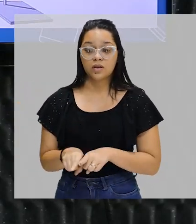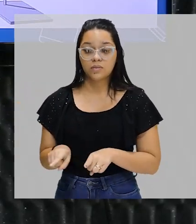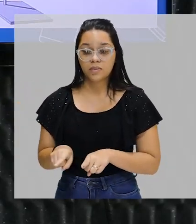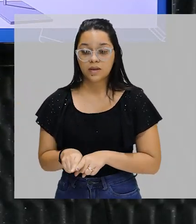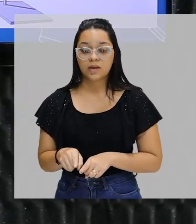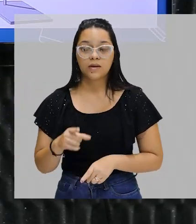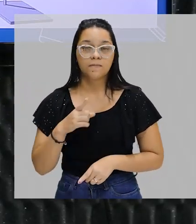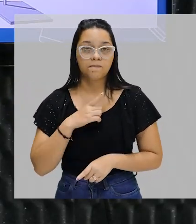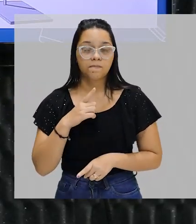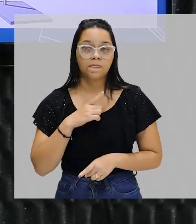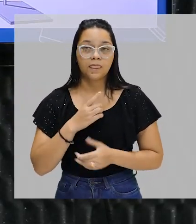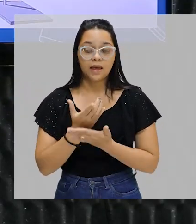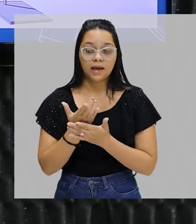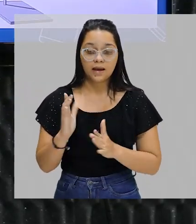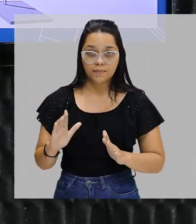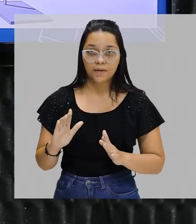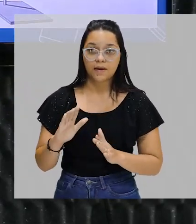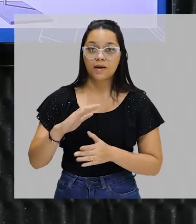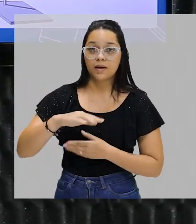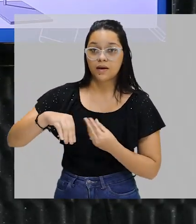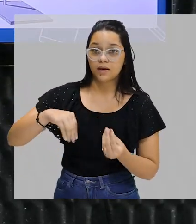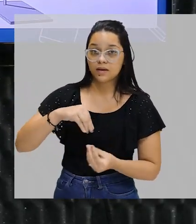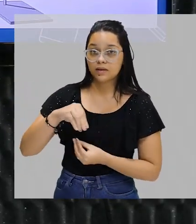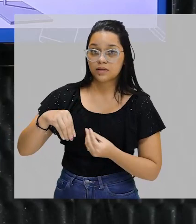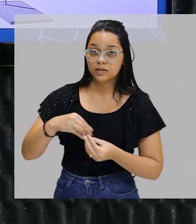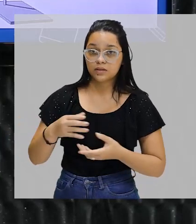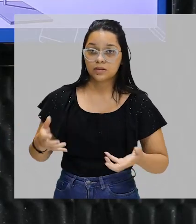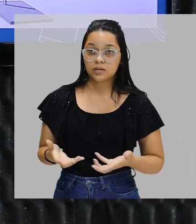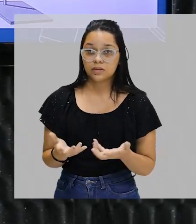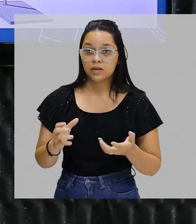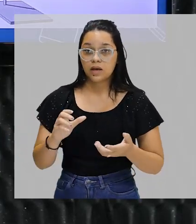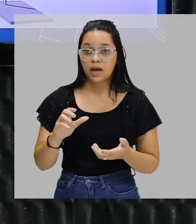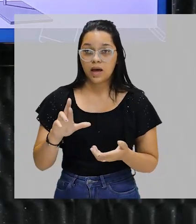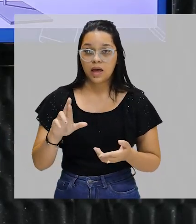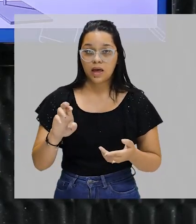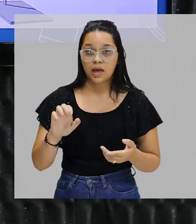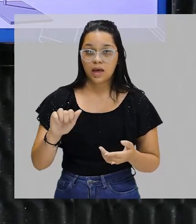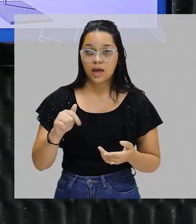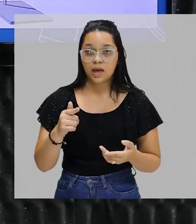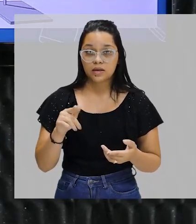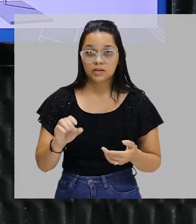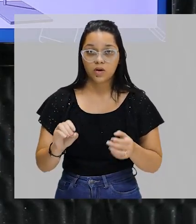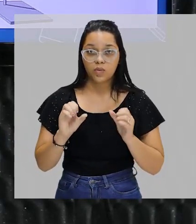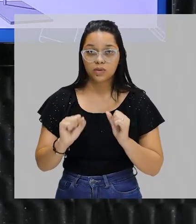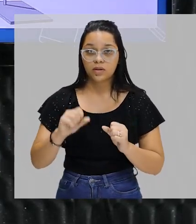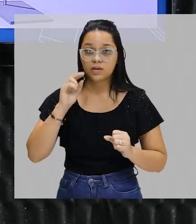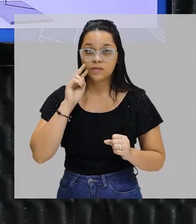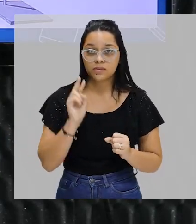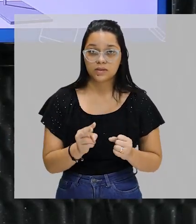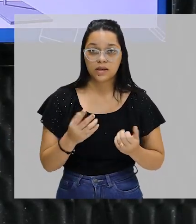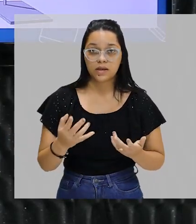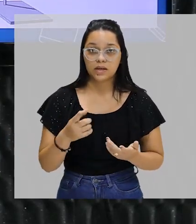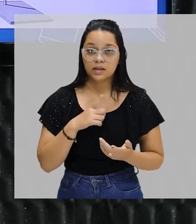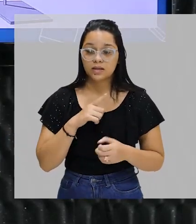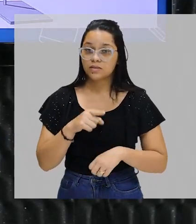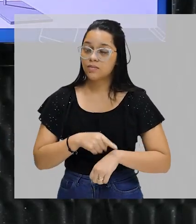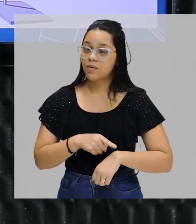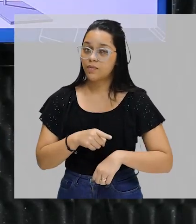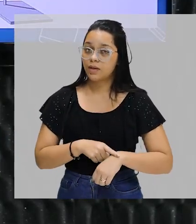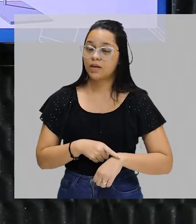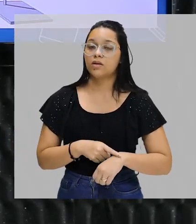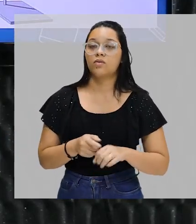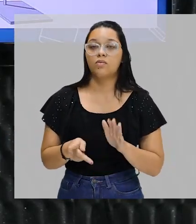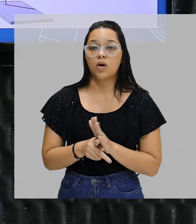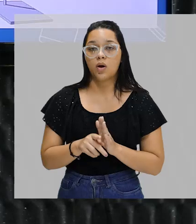vamos cessar a reação. Então, o uso do indicador é importante para a gente visualizar esse momento